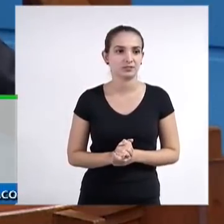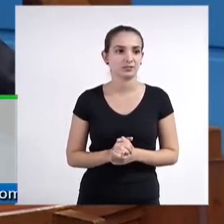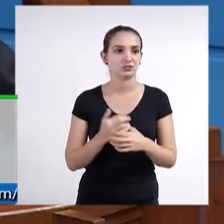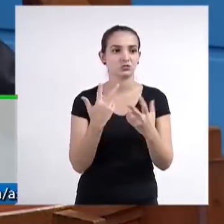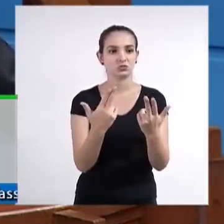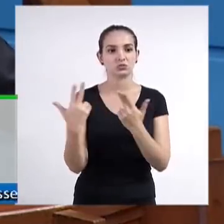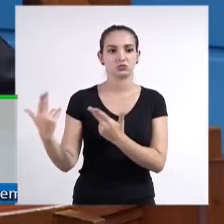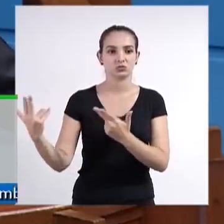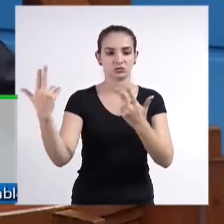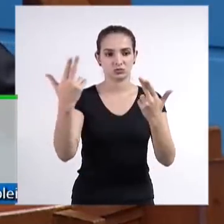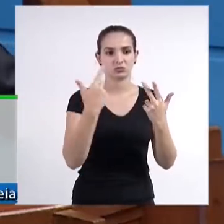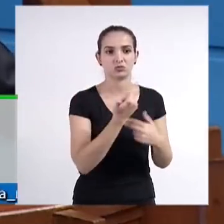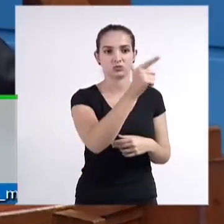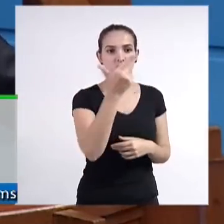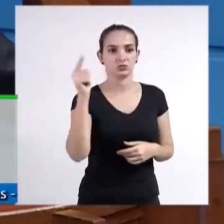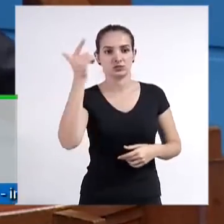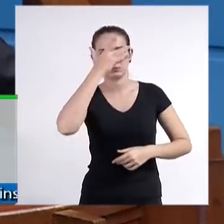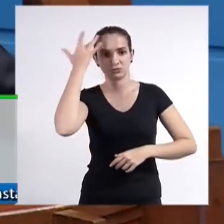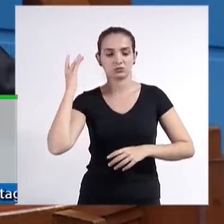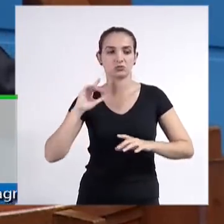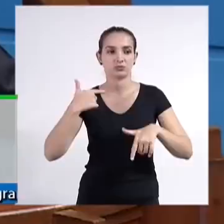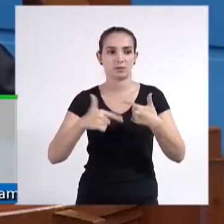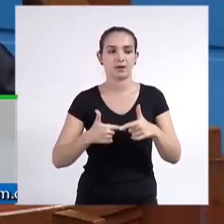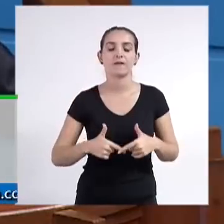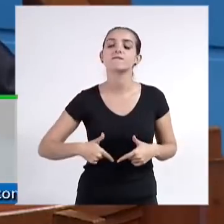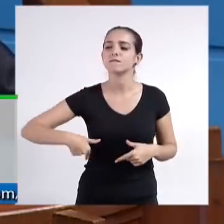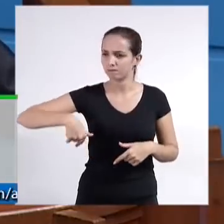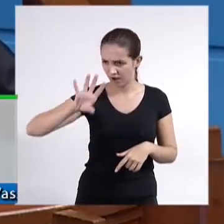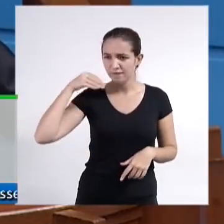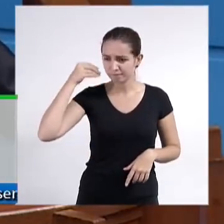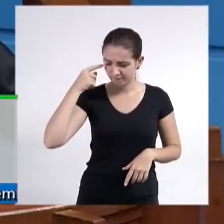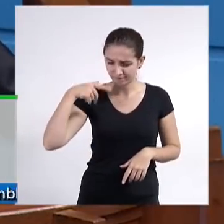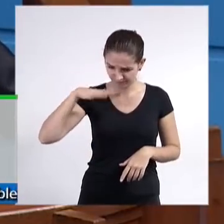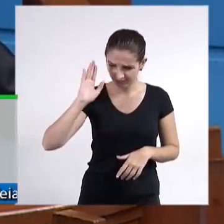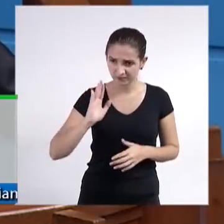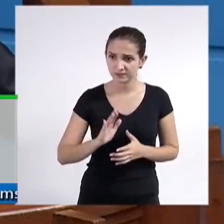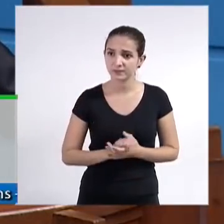igual aos demais trabalhadores. Vai fazer isso.